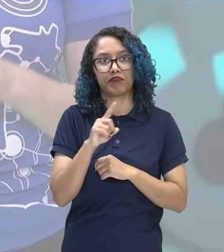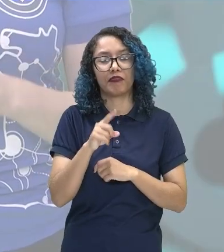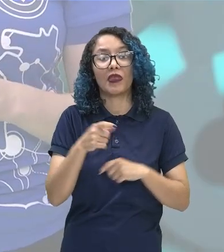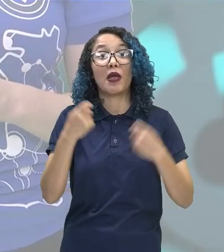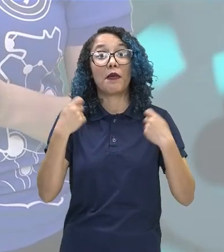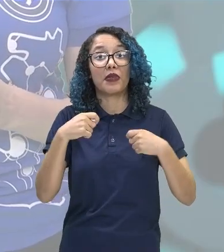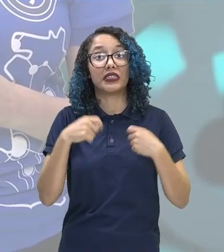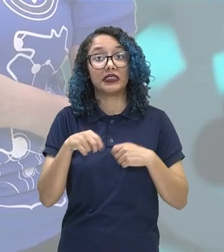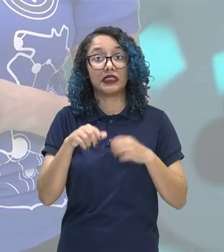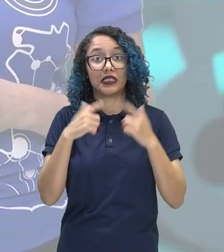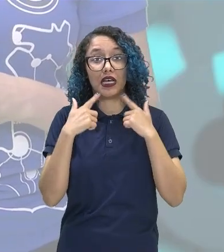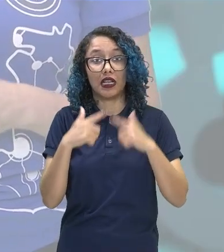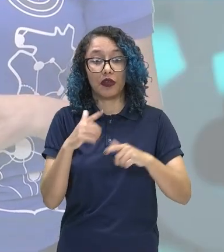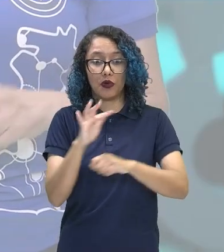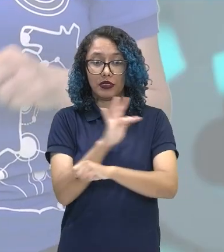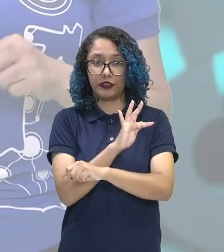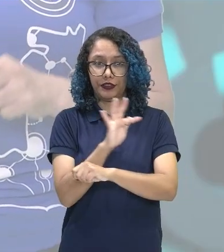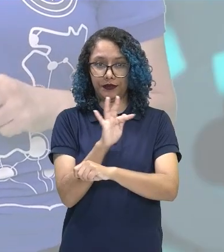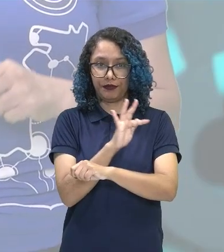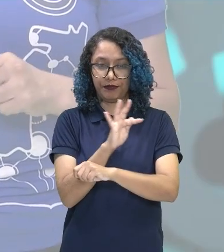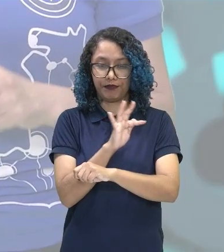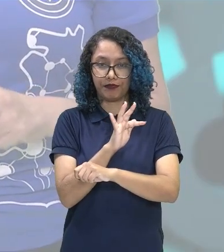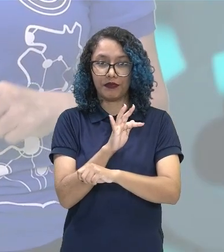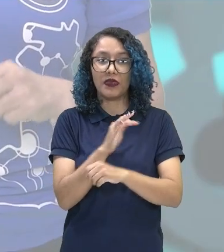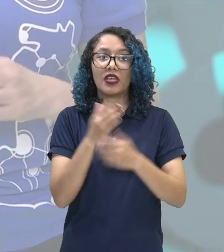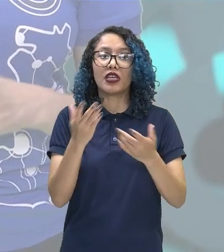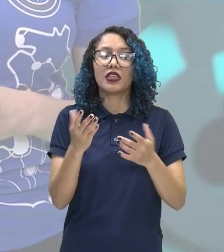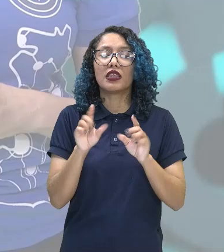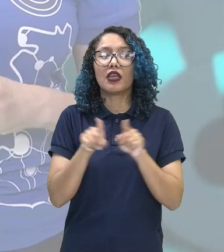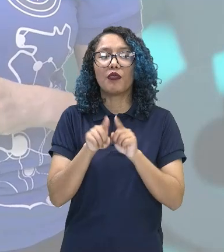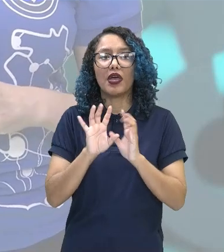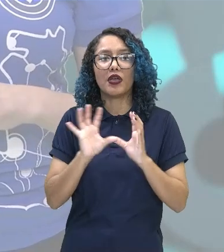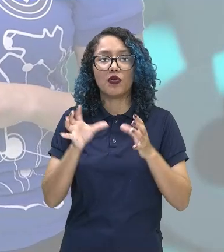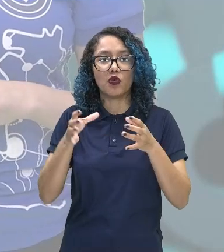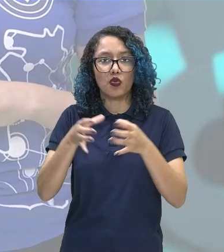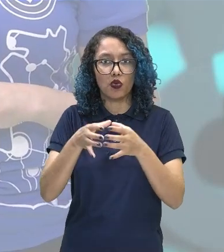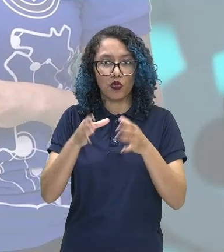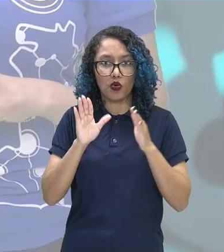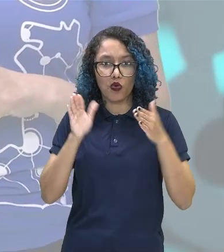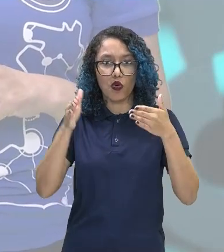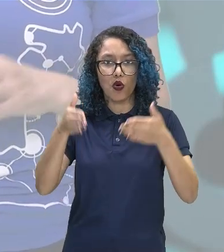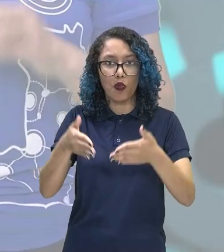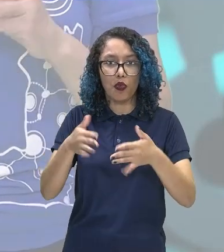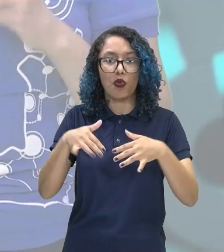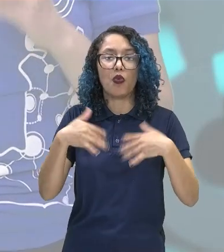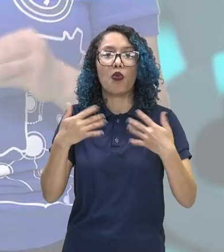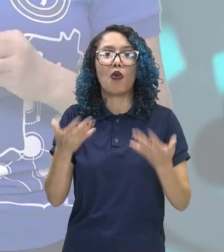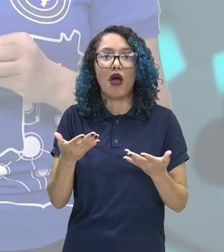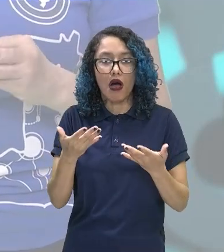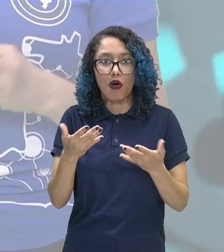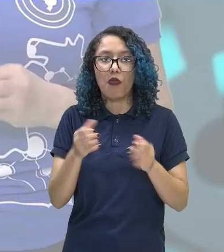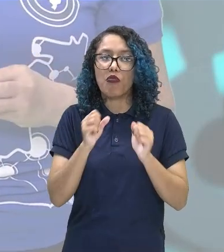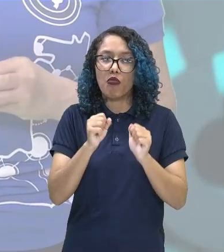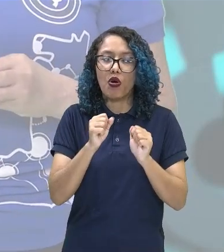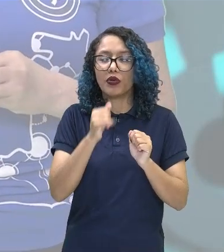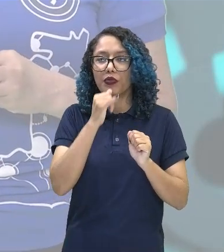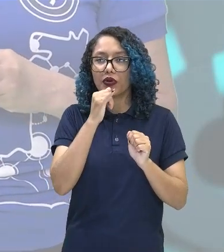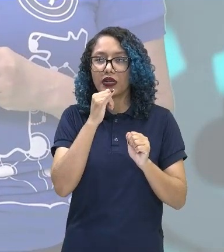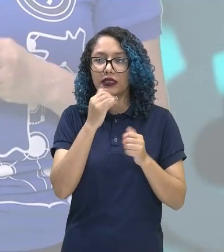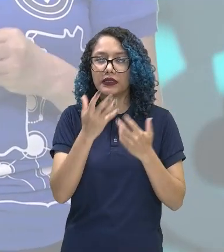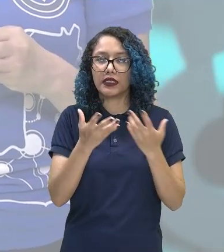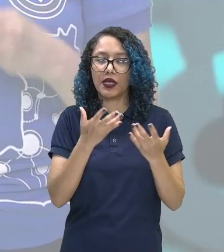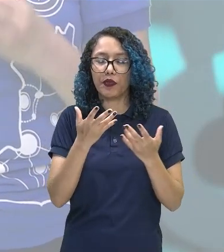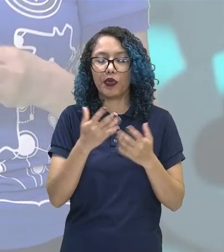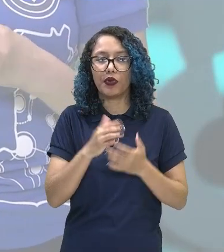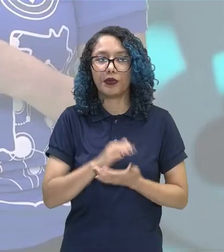mais formal. Qual é o público-alvo do texto dessa reportagem? Porque pode ser que seja esse